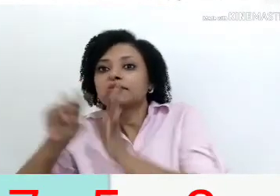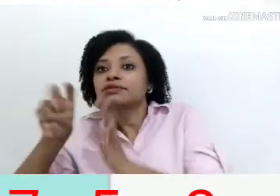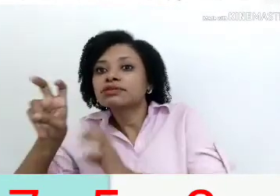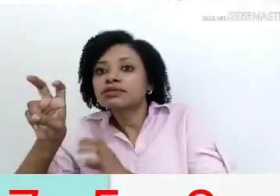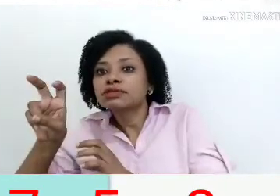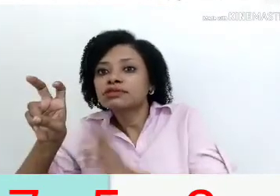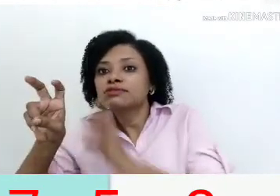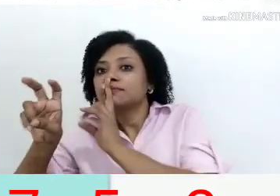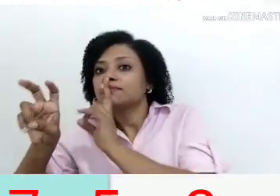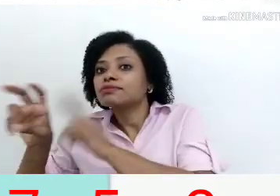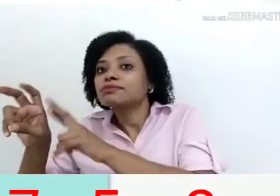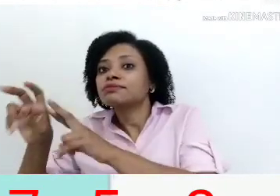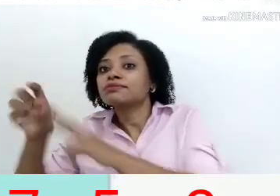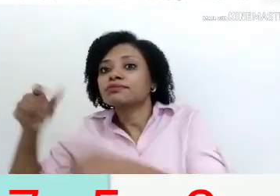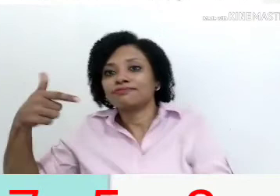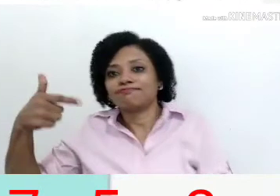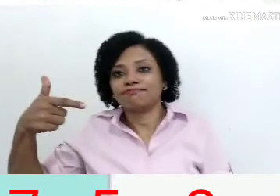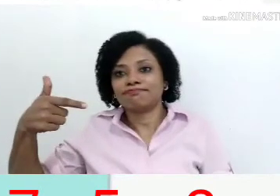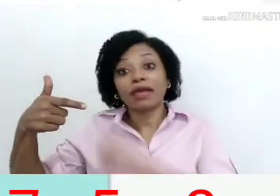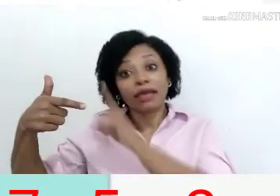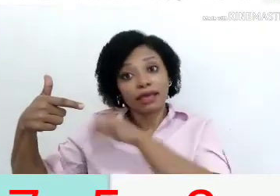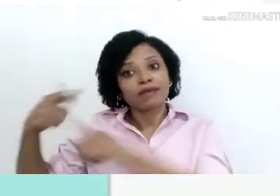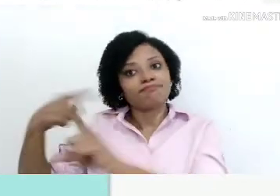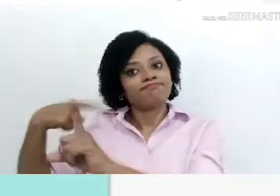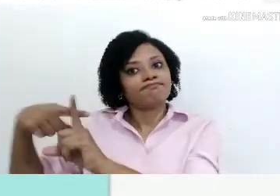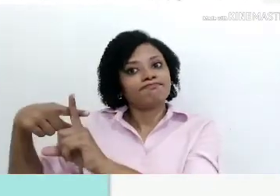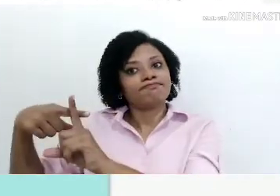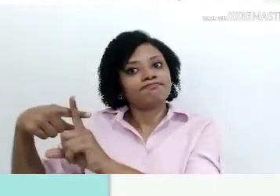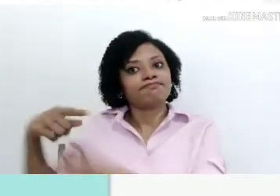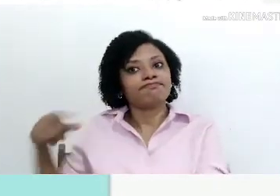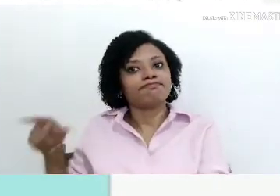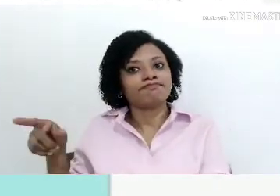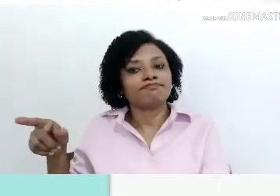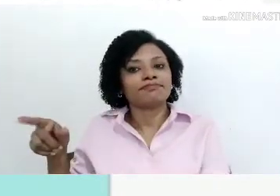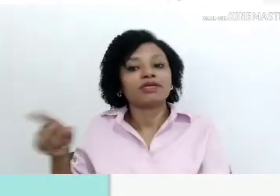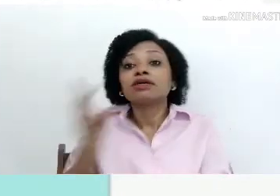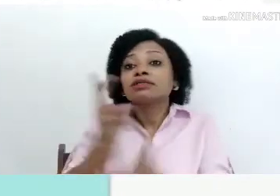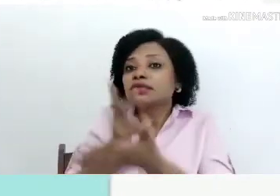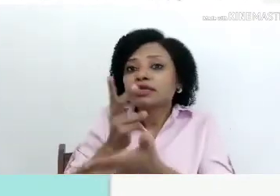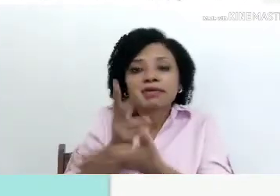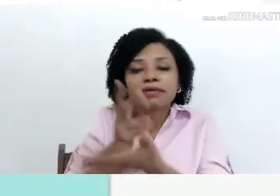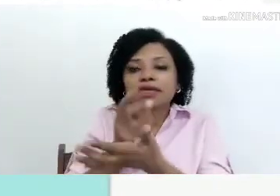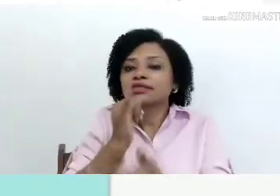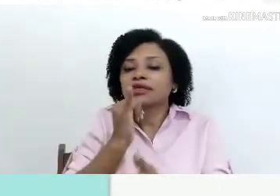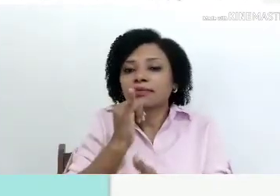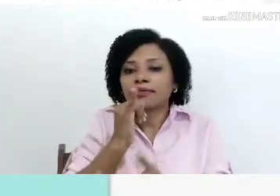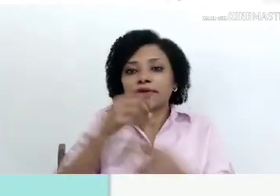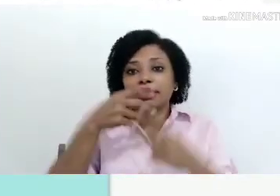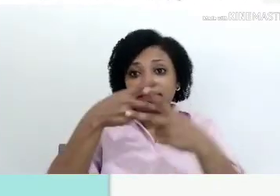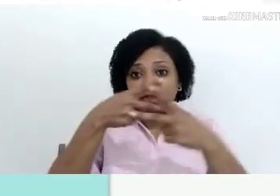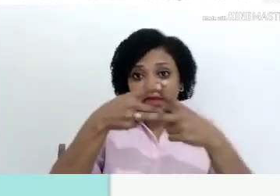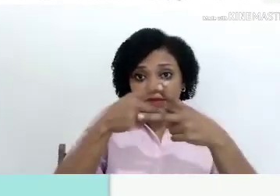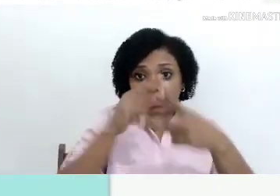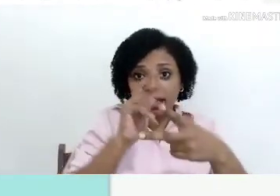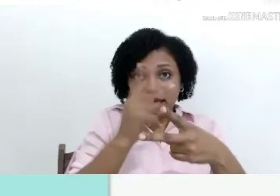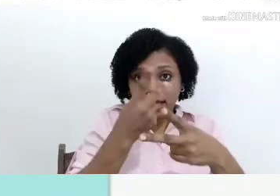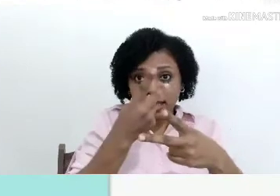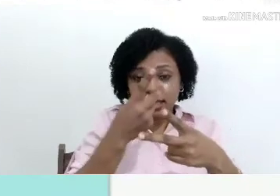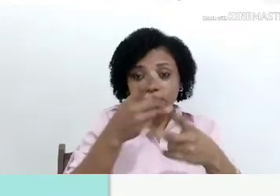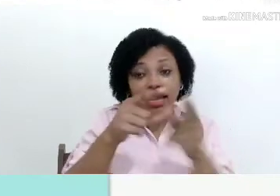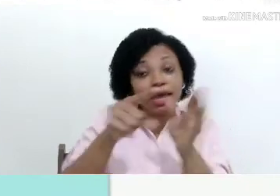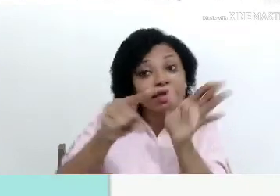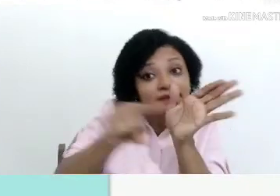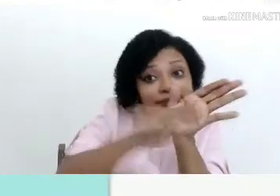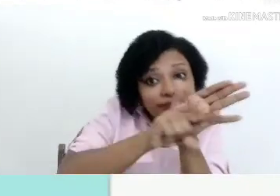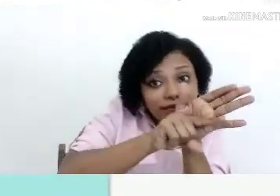0. ΔH positivo. Então, toda vida que o ΔH for negativo, é uma reação